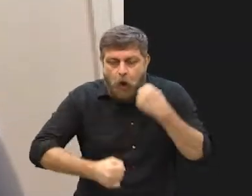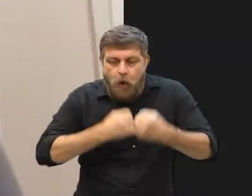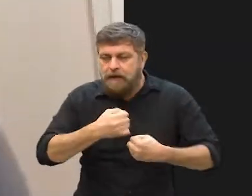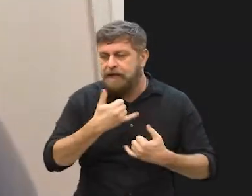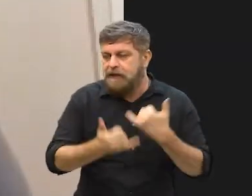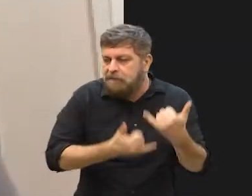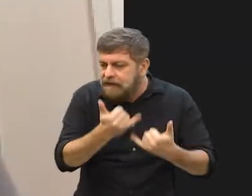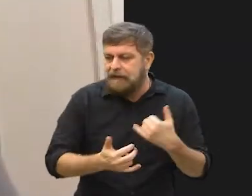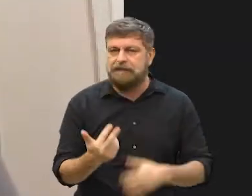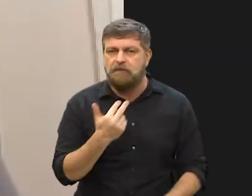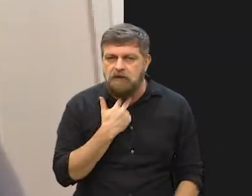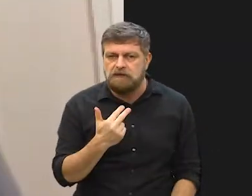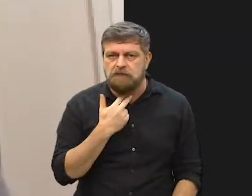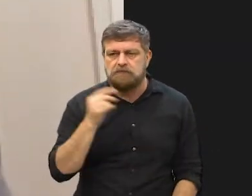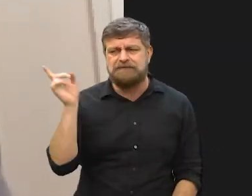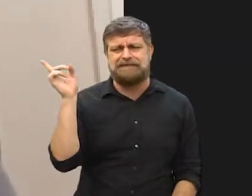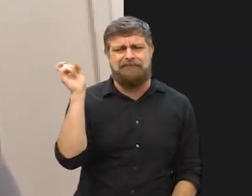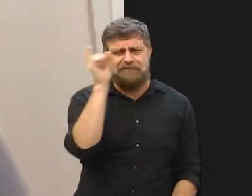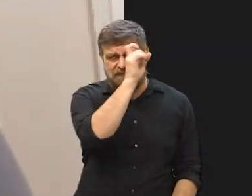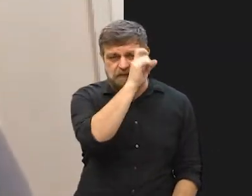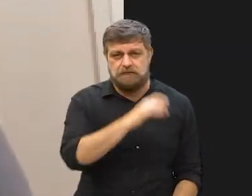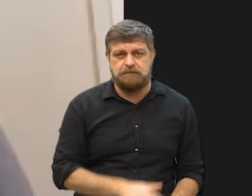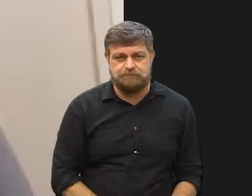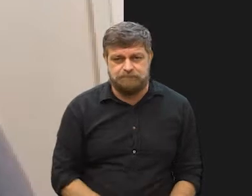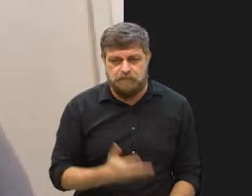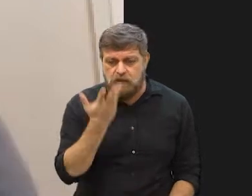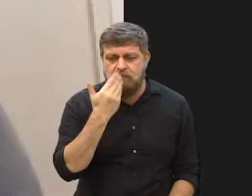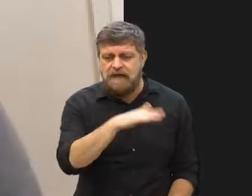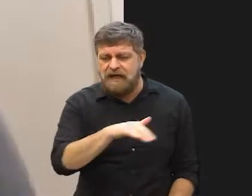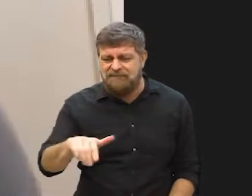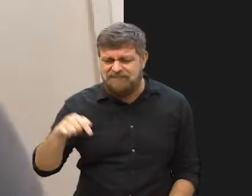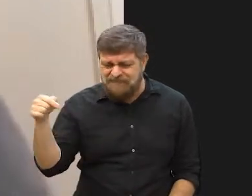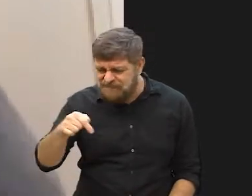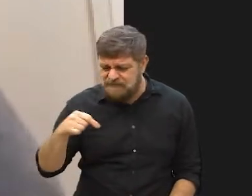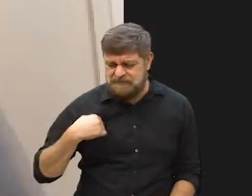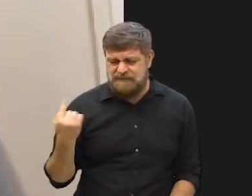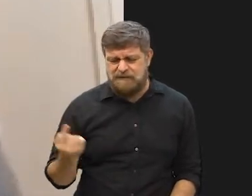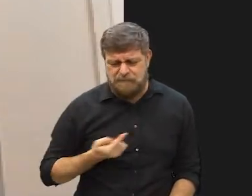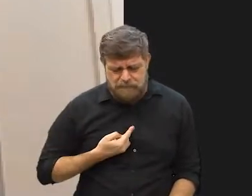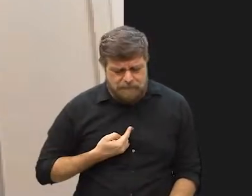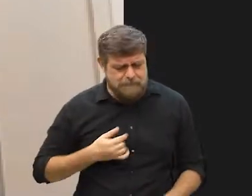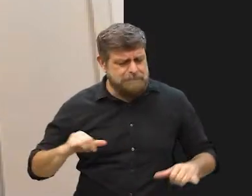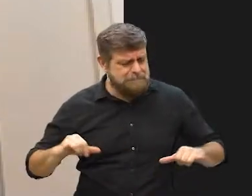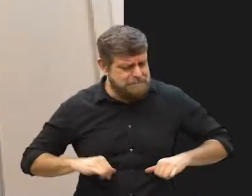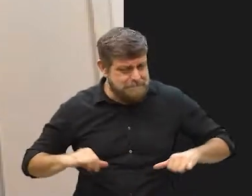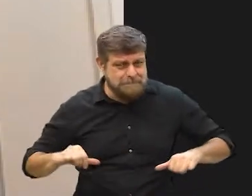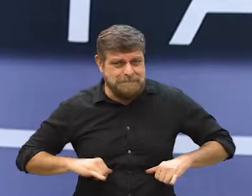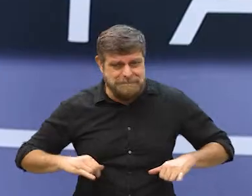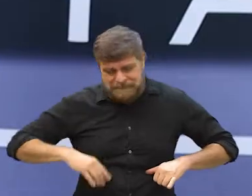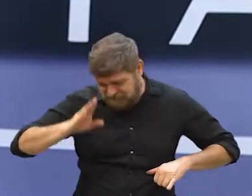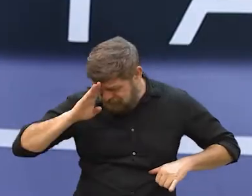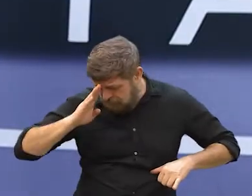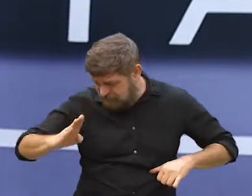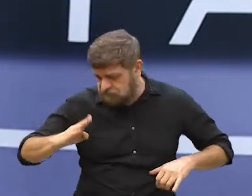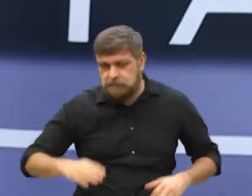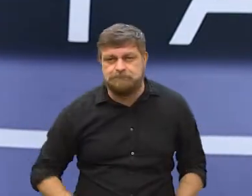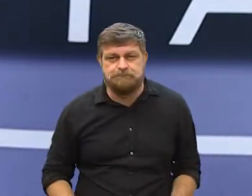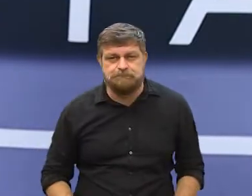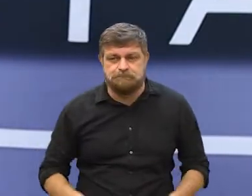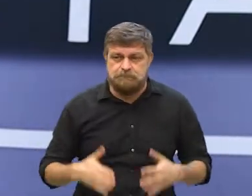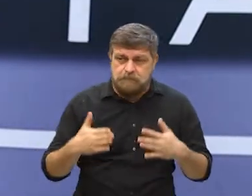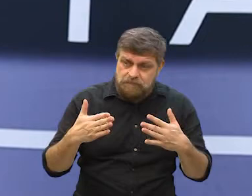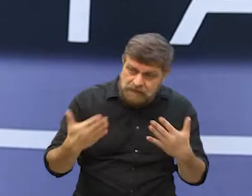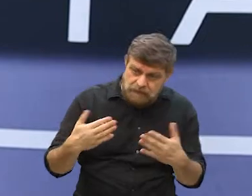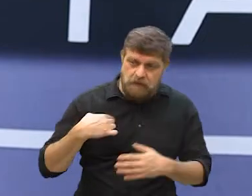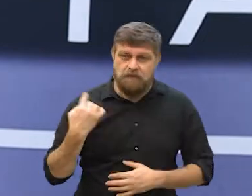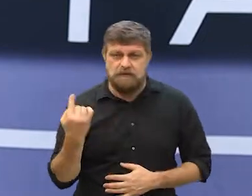brincar. É muito difícil. Sim. Acho que a infância é a fase mais difícil dessa patologia. Pois é, e isso, né, Valdirene, que a gente